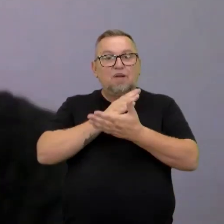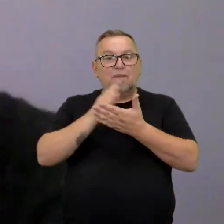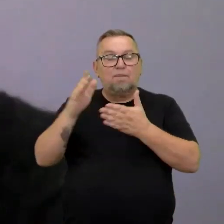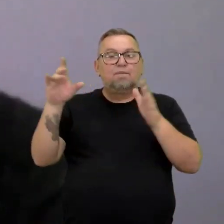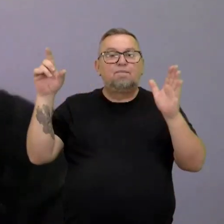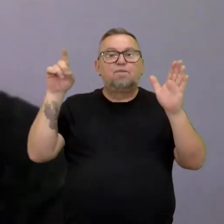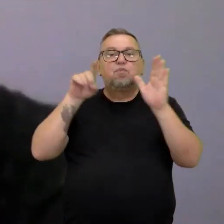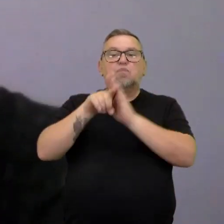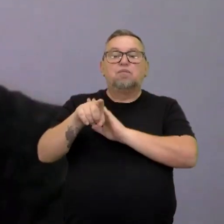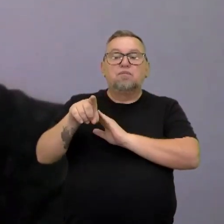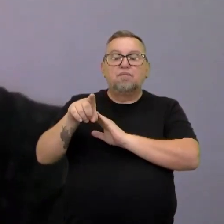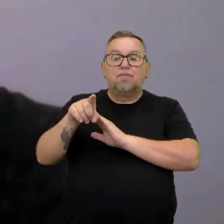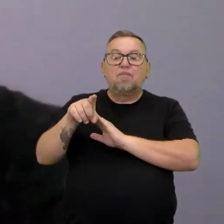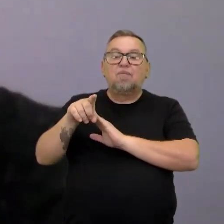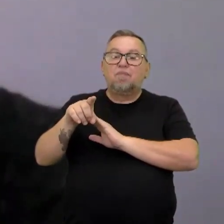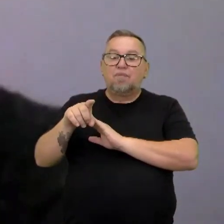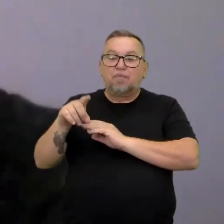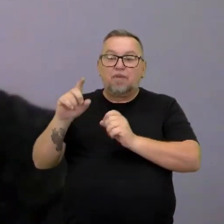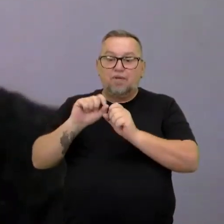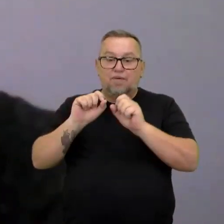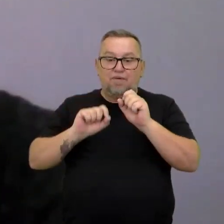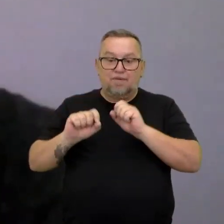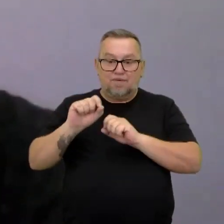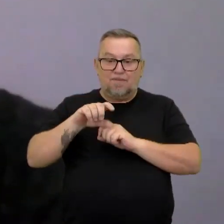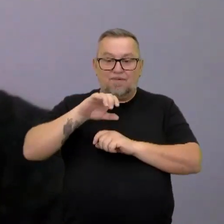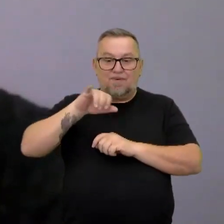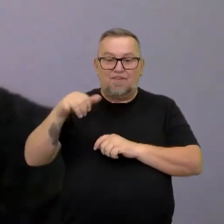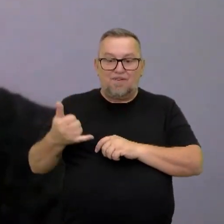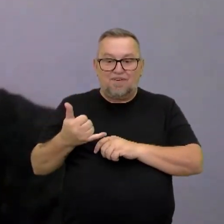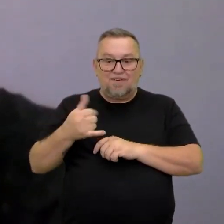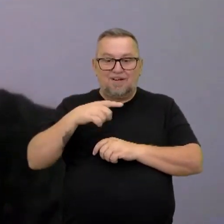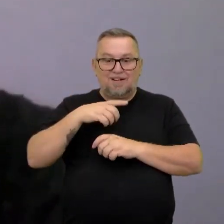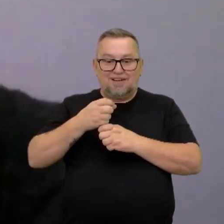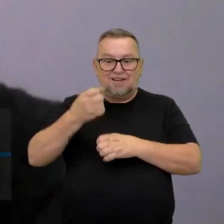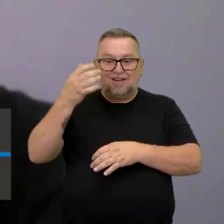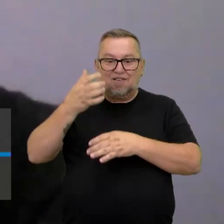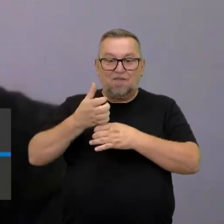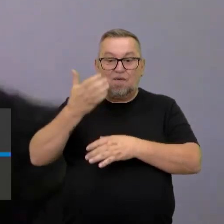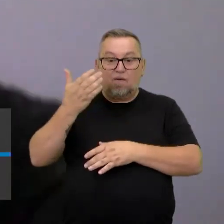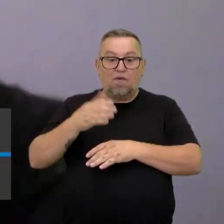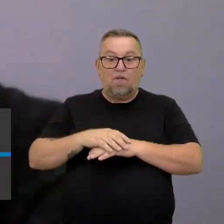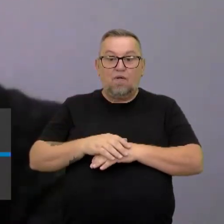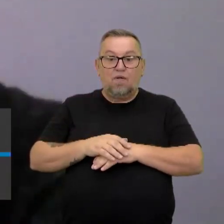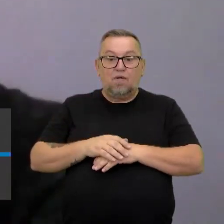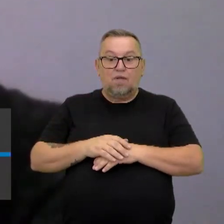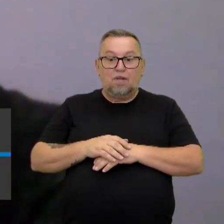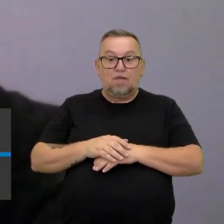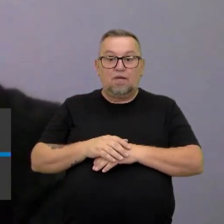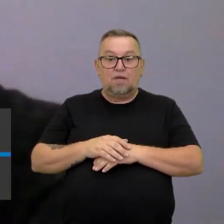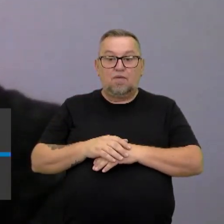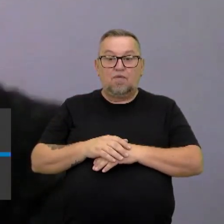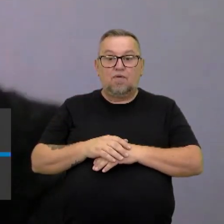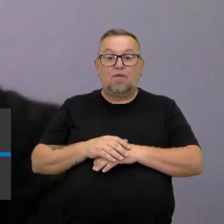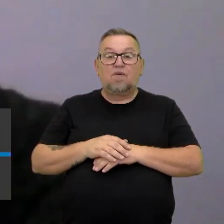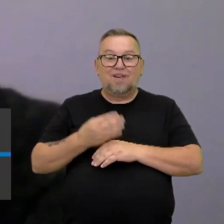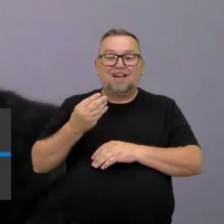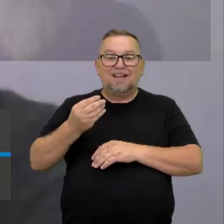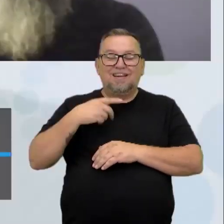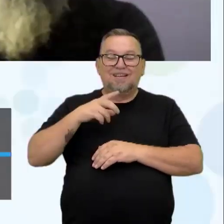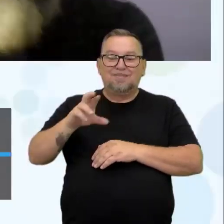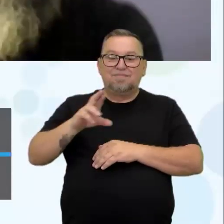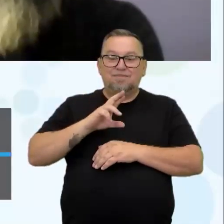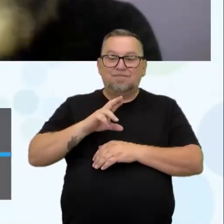esse questionamento, né, Vivi? Então, vamos fazer o seguinte: vamos aproveitar que a gente tem chat e Vamos. vamos dar um minuto para a galera, vamos deixar